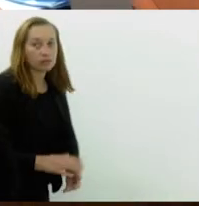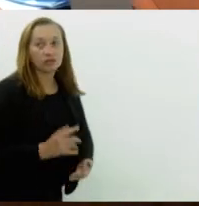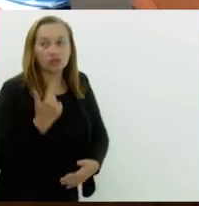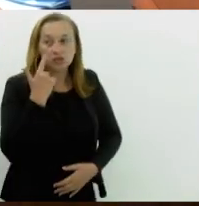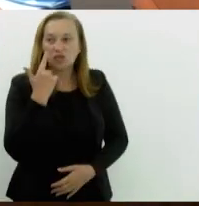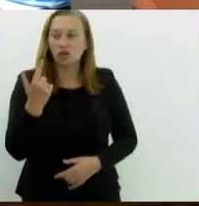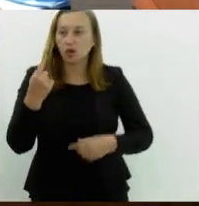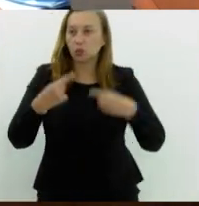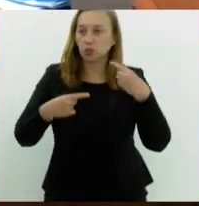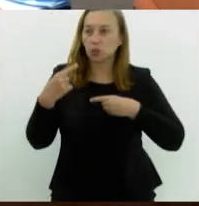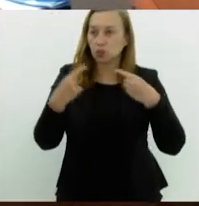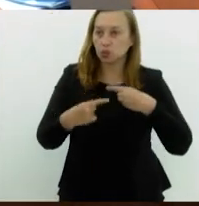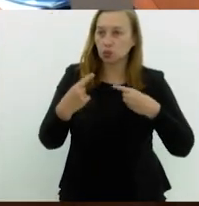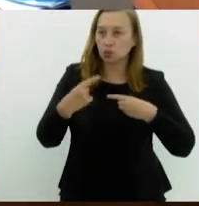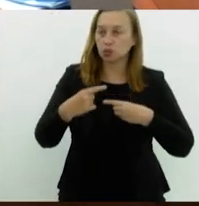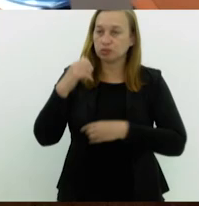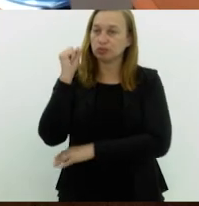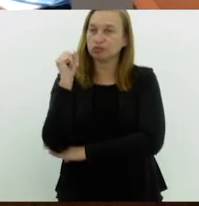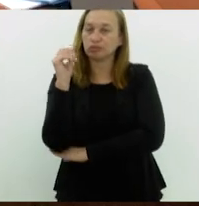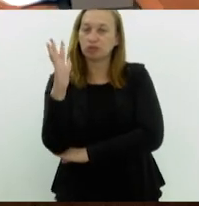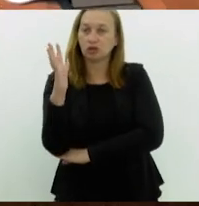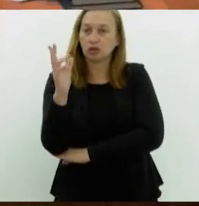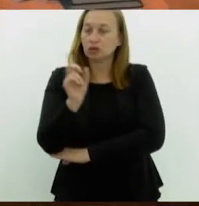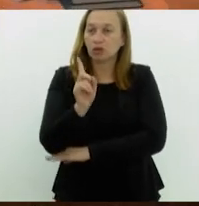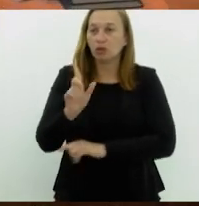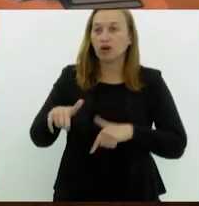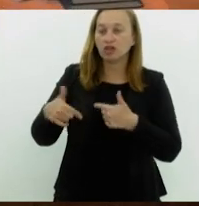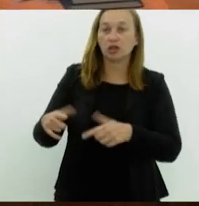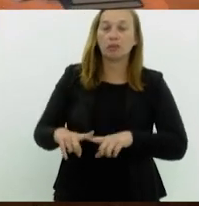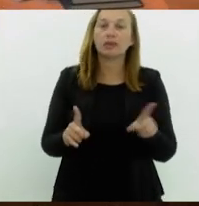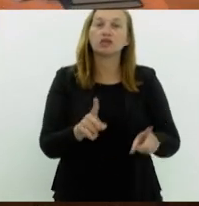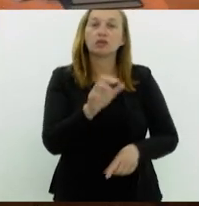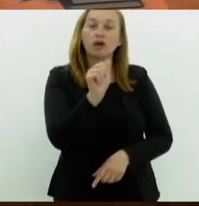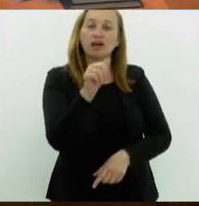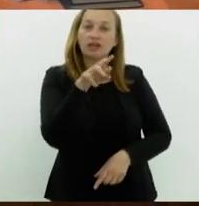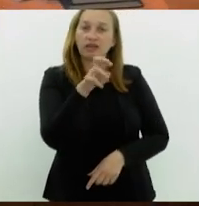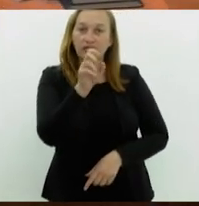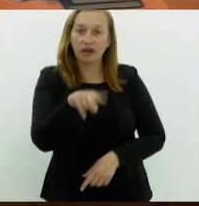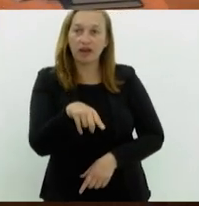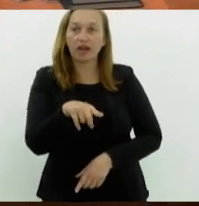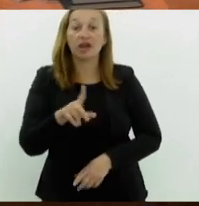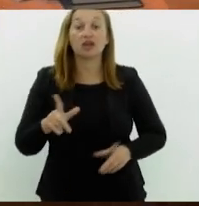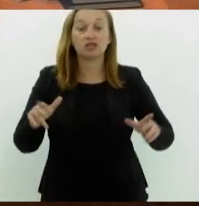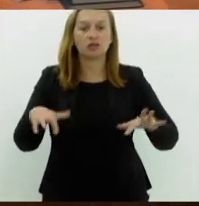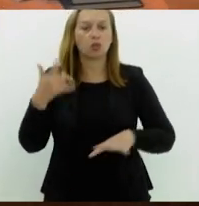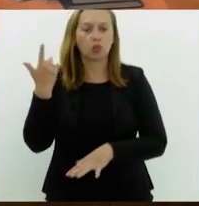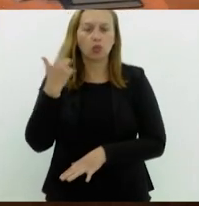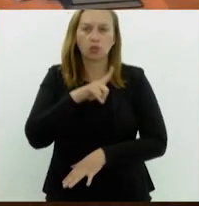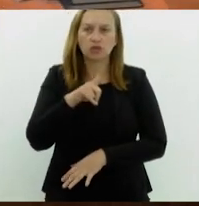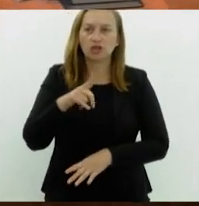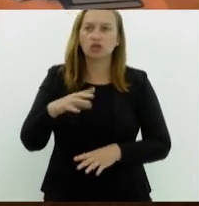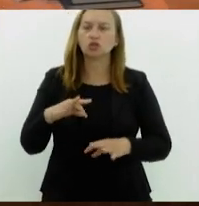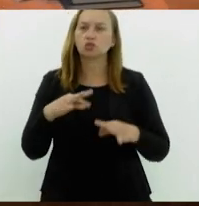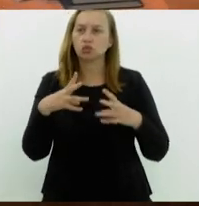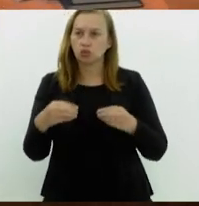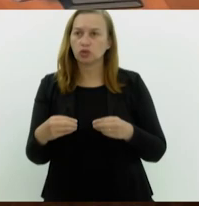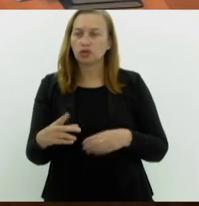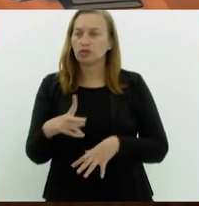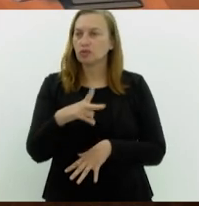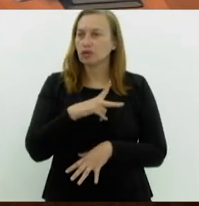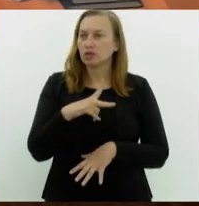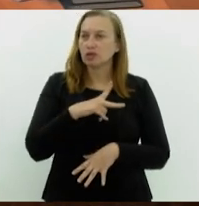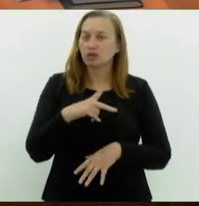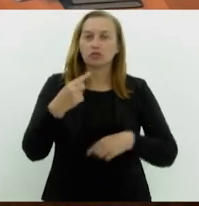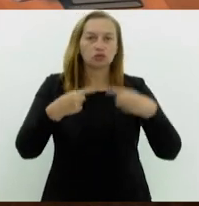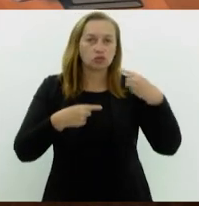discurso ambiental não passar da segunda página. Mas com André Trigueiro é diferente. Ele consegue, mesmo com todas essas particularidades que o debate ambiental